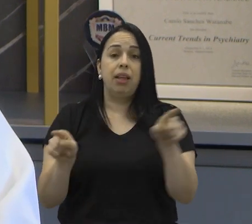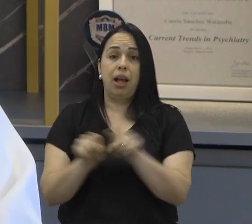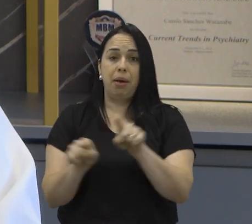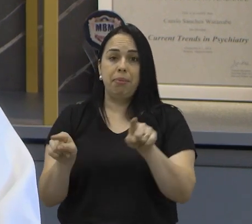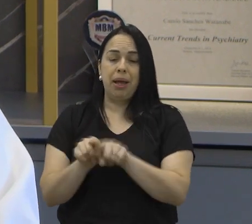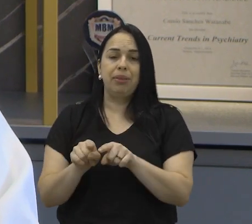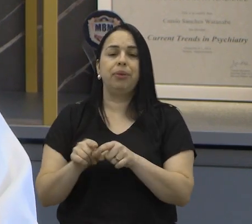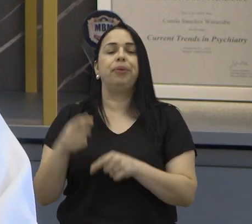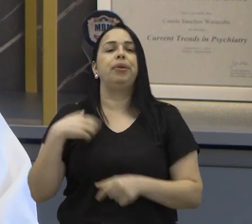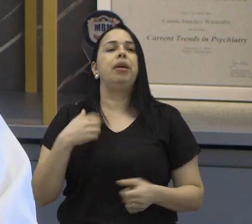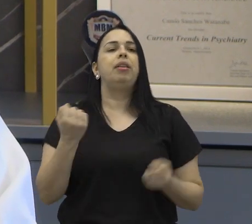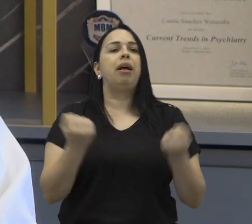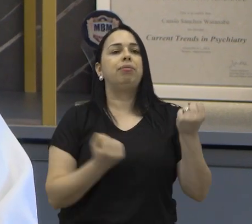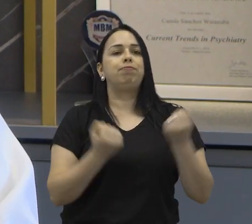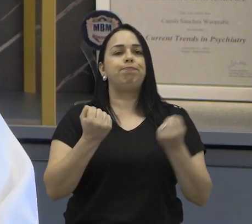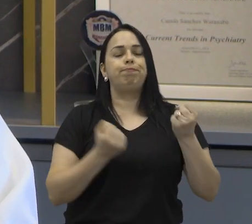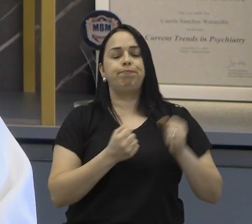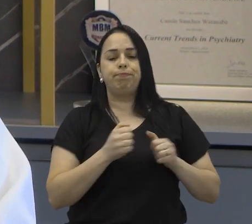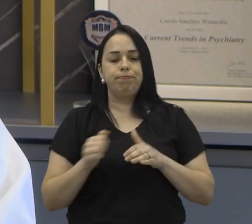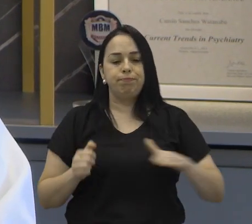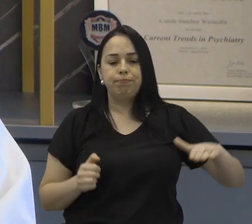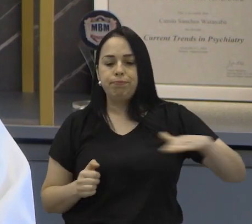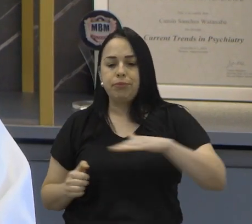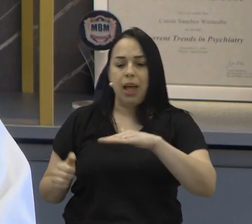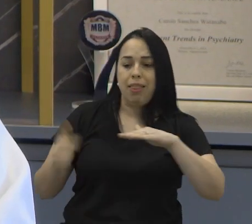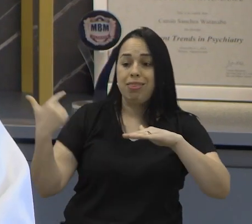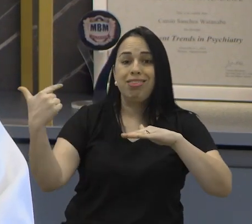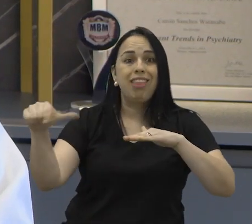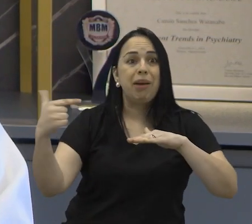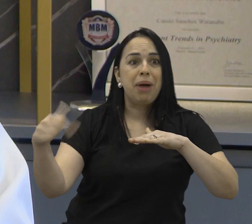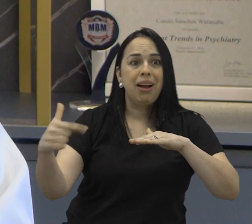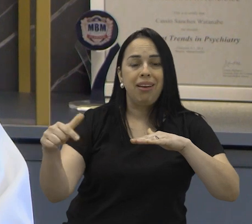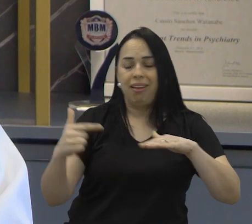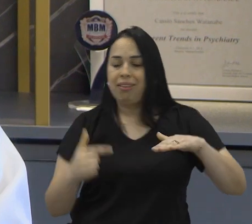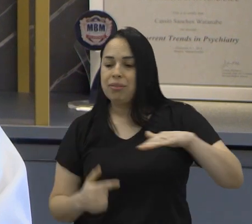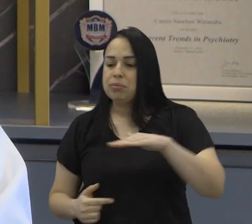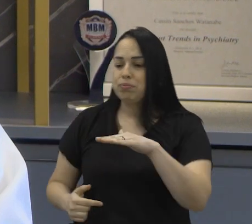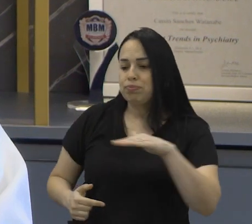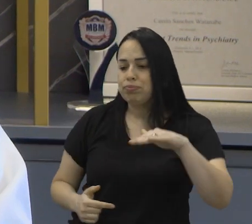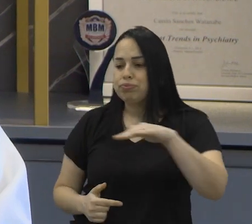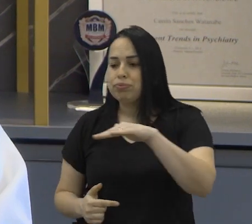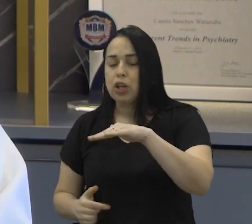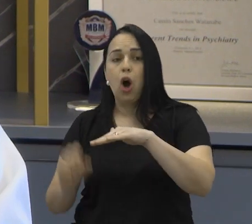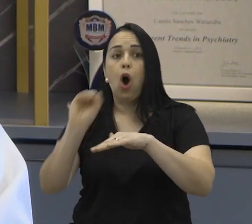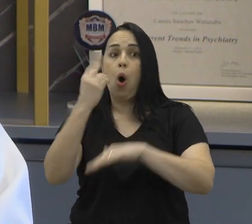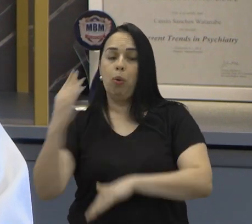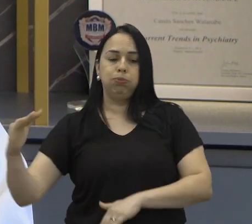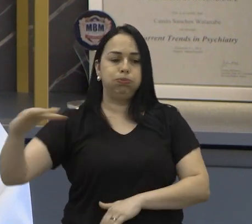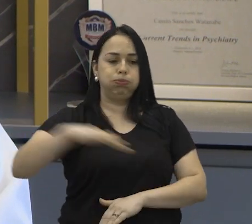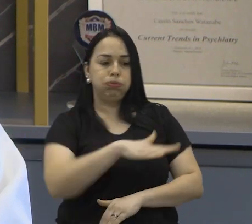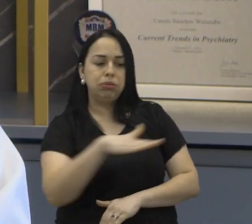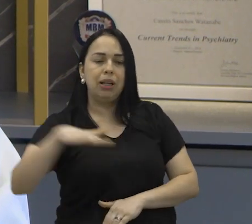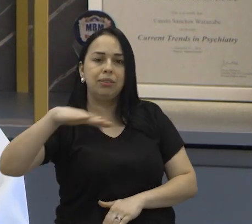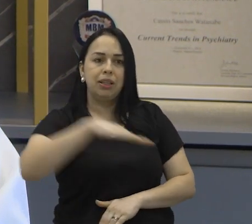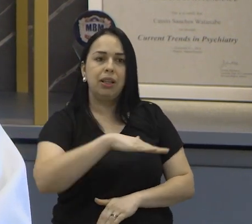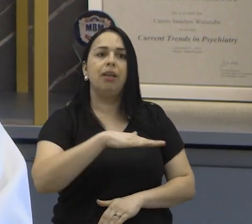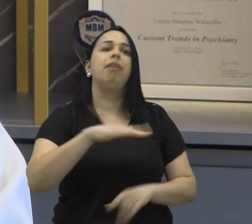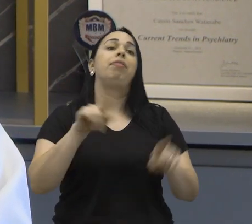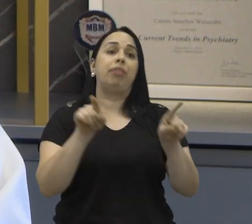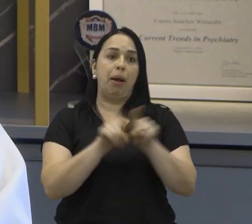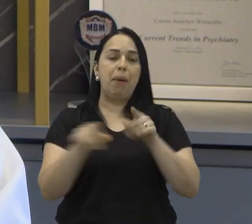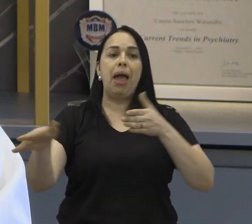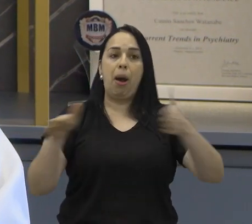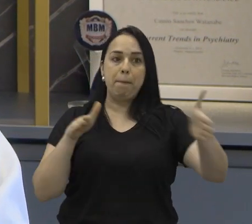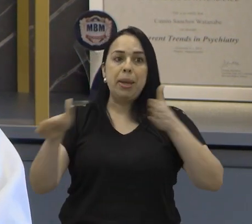trabalho. Da mesma forma como um acidente de trajeto, onde o colaborador está indo para o trabalho, de casa para o trabalho, do trabalho para casa,